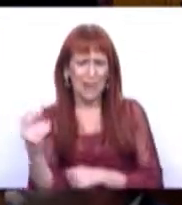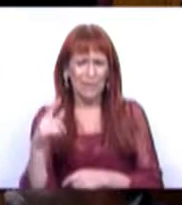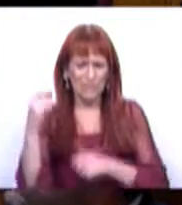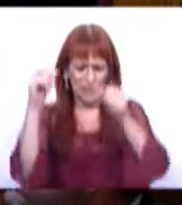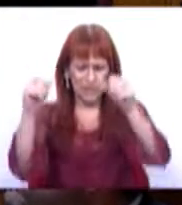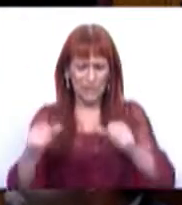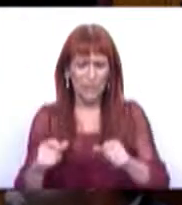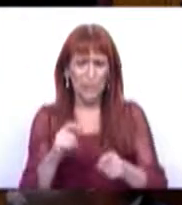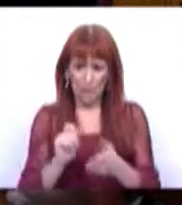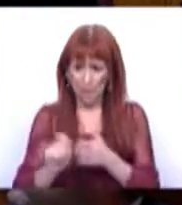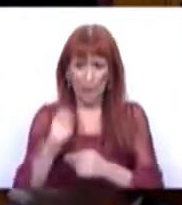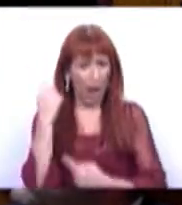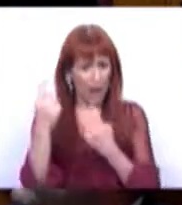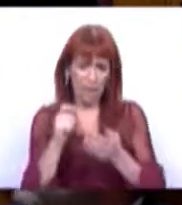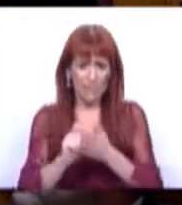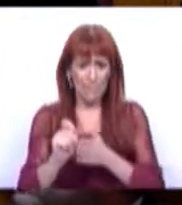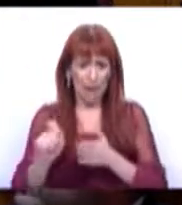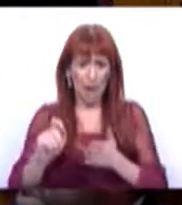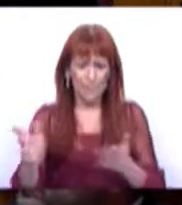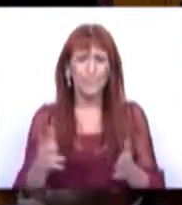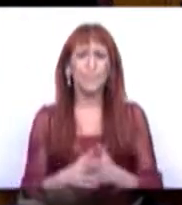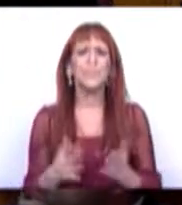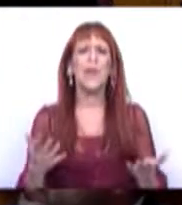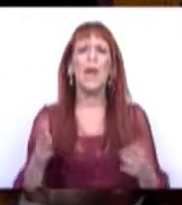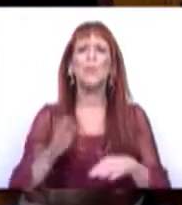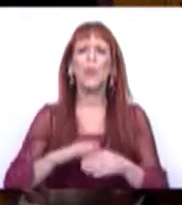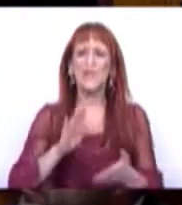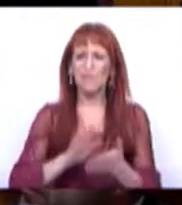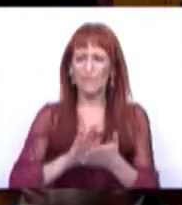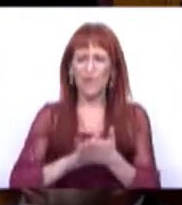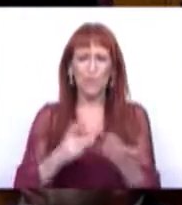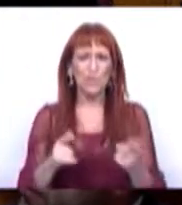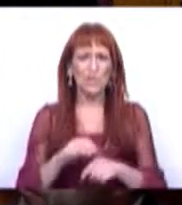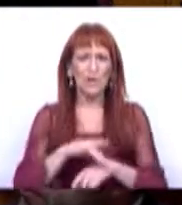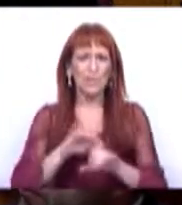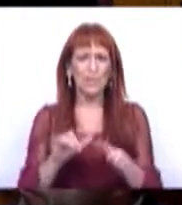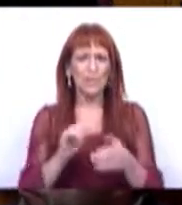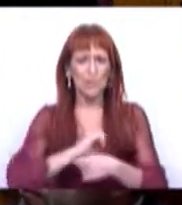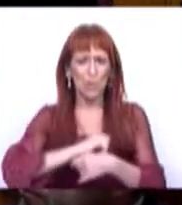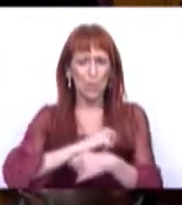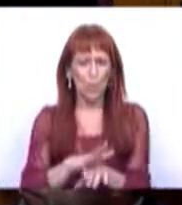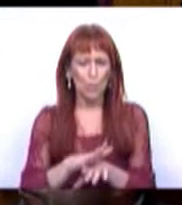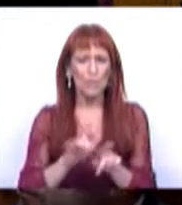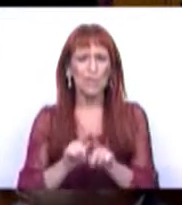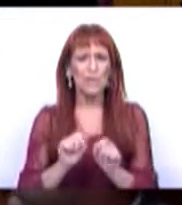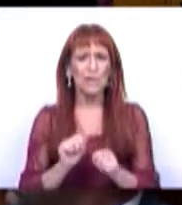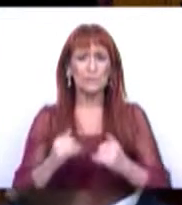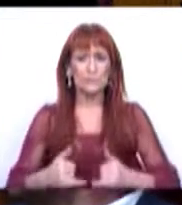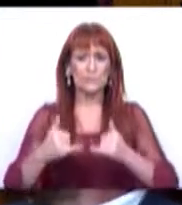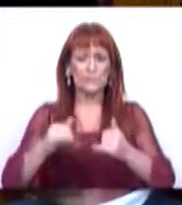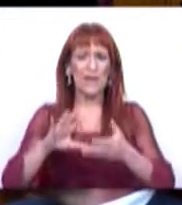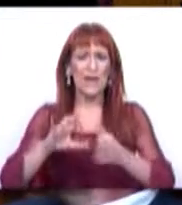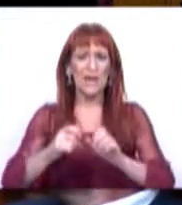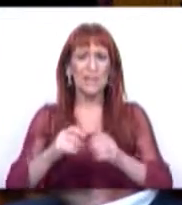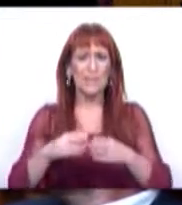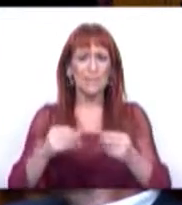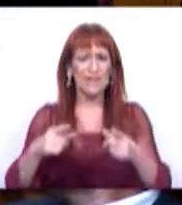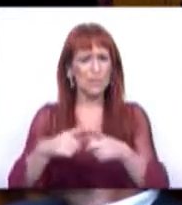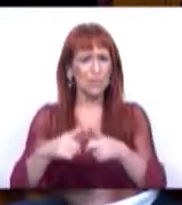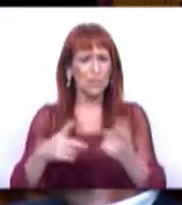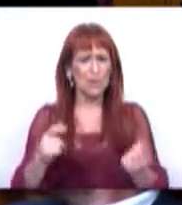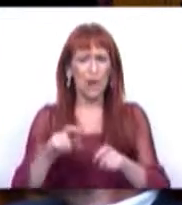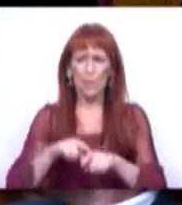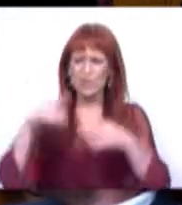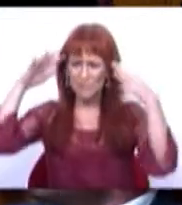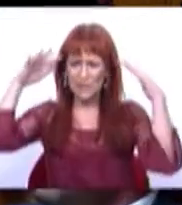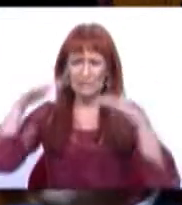esse déficit vai ser pago por alguém. Vamos por isso a factos. A pandemia do Covid-19 e a subsequente crise das matérias-primas, a par